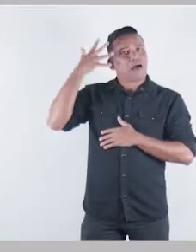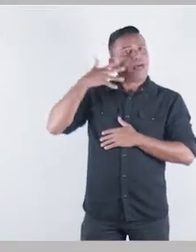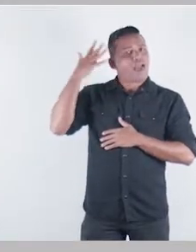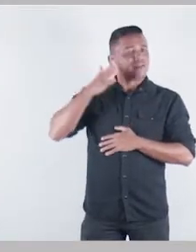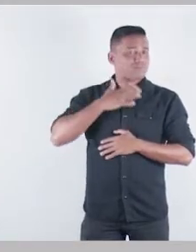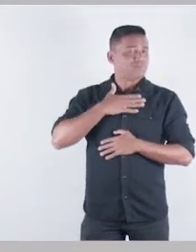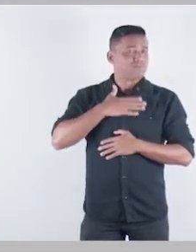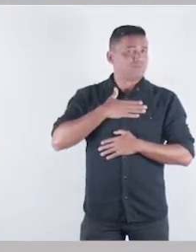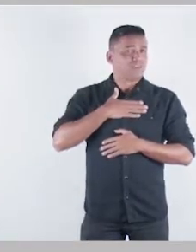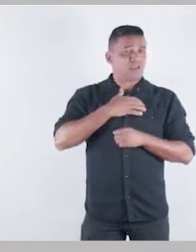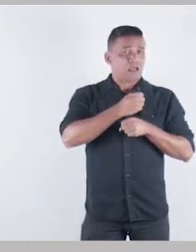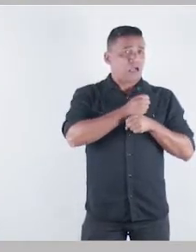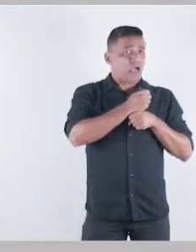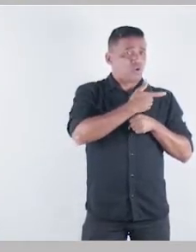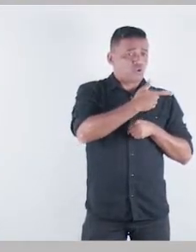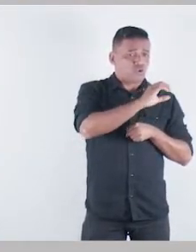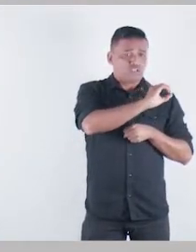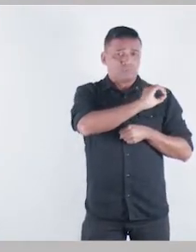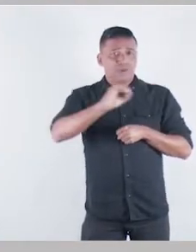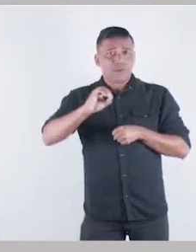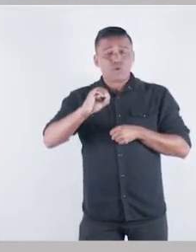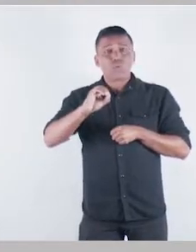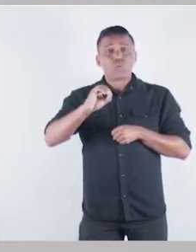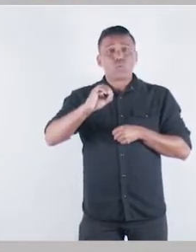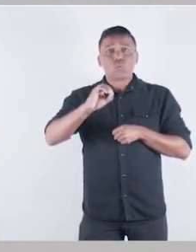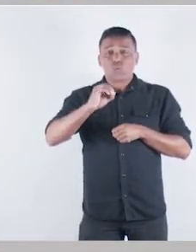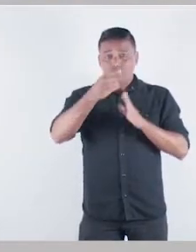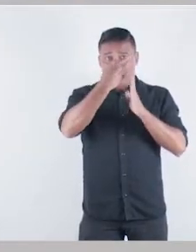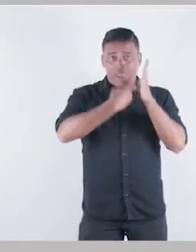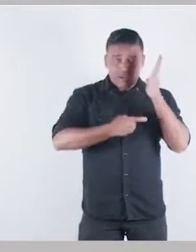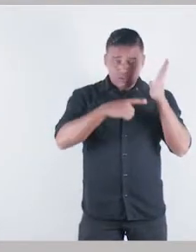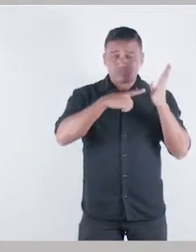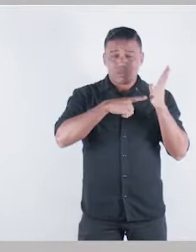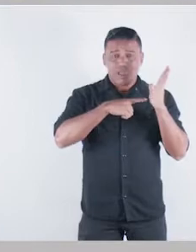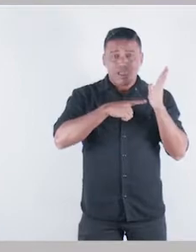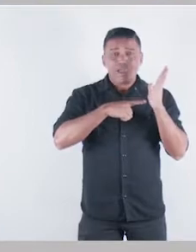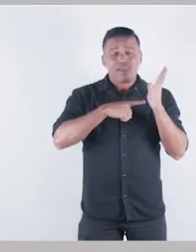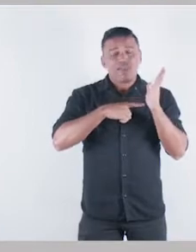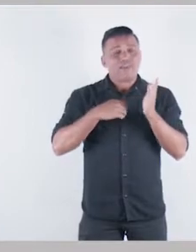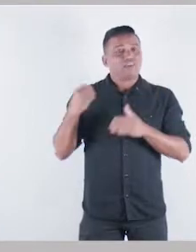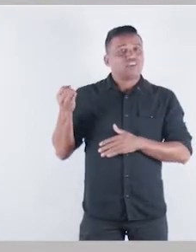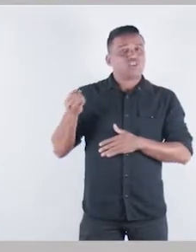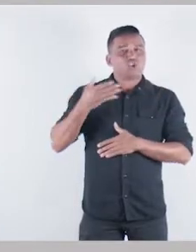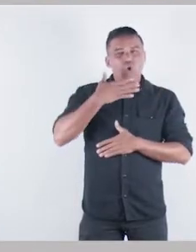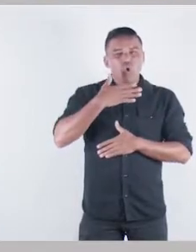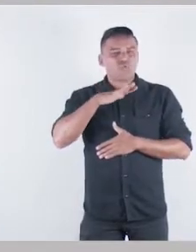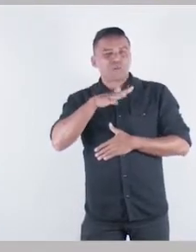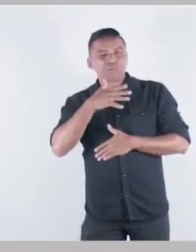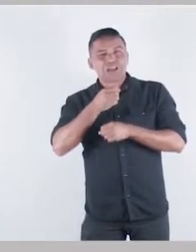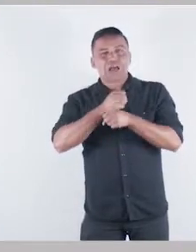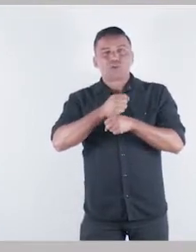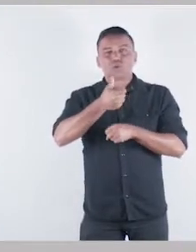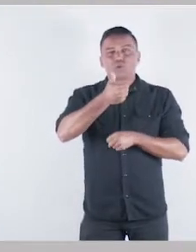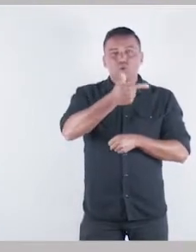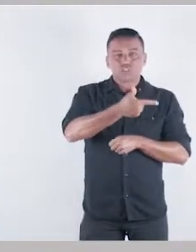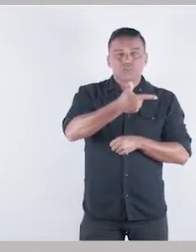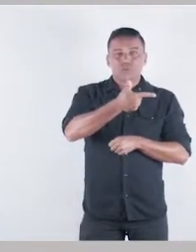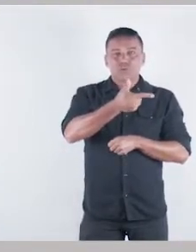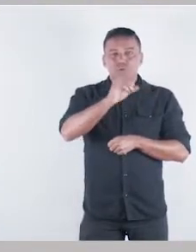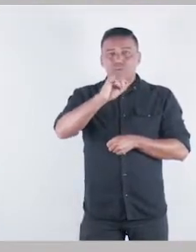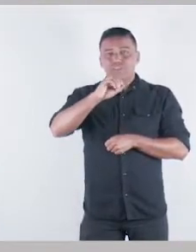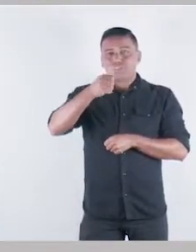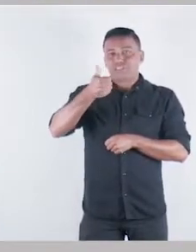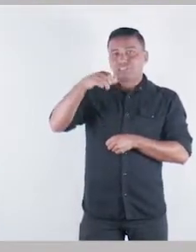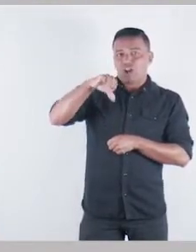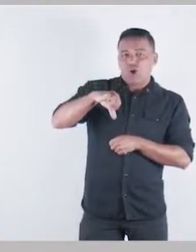desde o ano 2000. Então, tem texto do ano 2000 e o mais recente deve ser de 2019. E